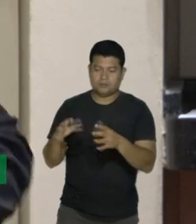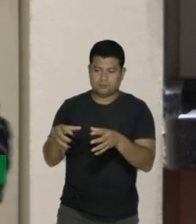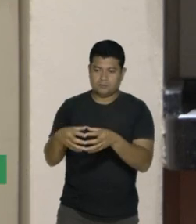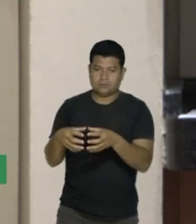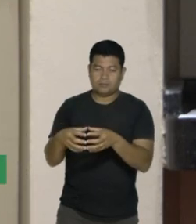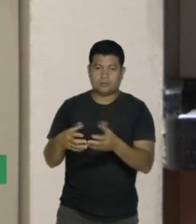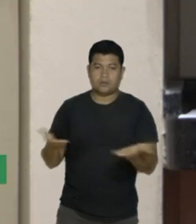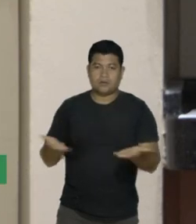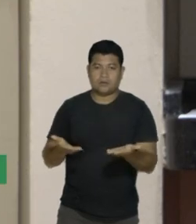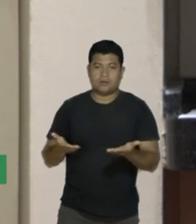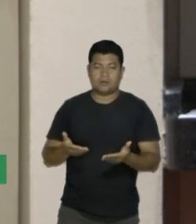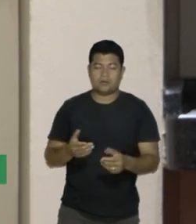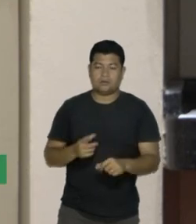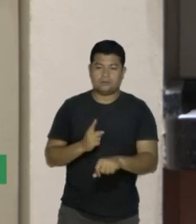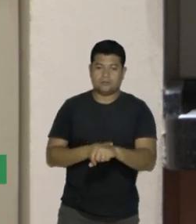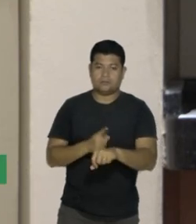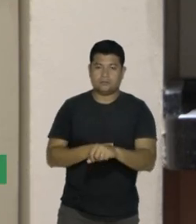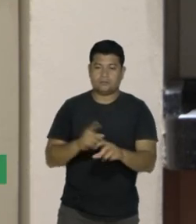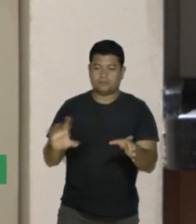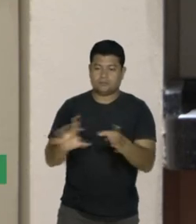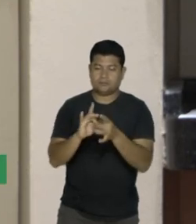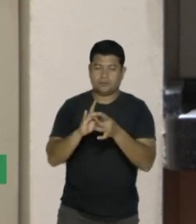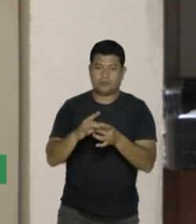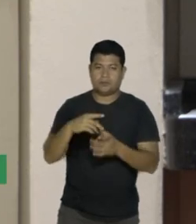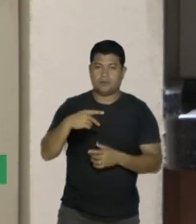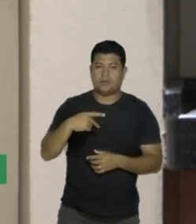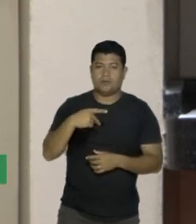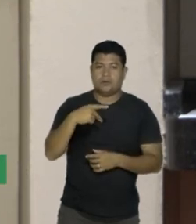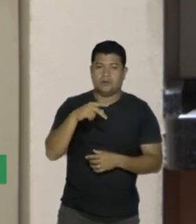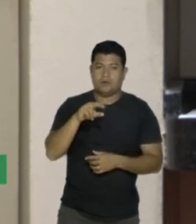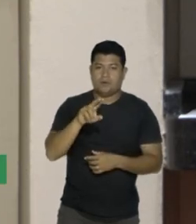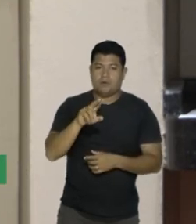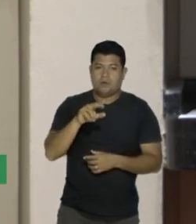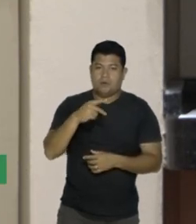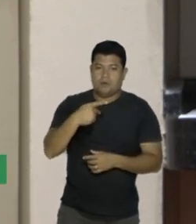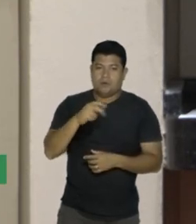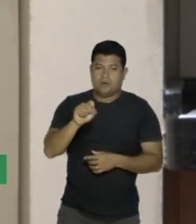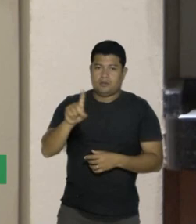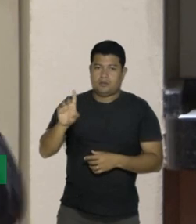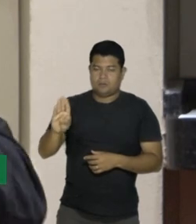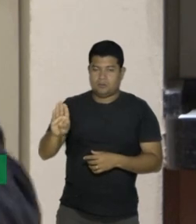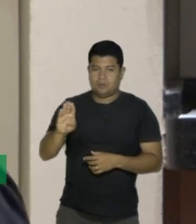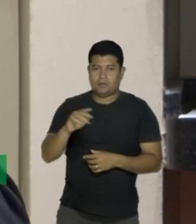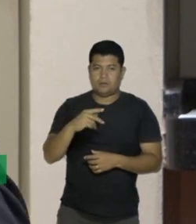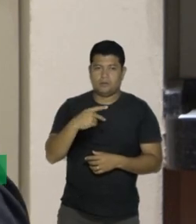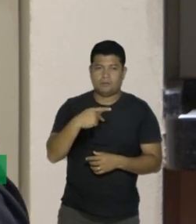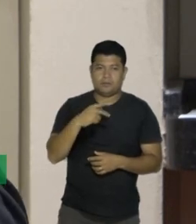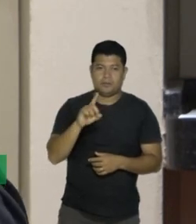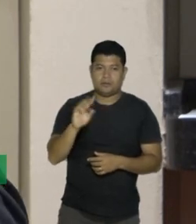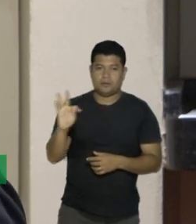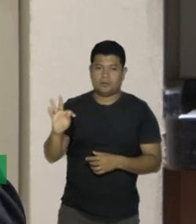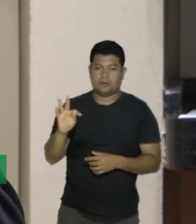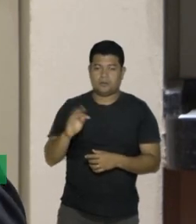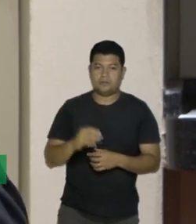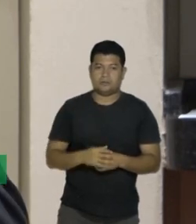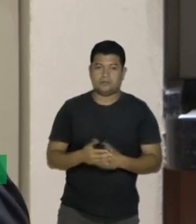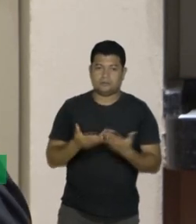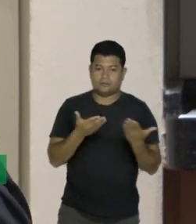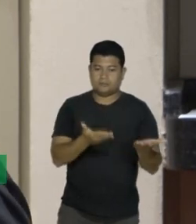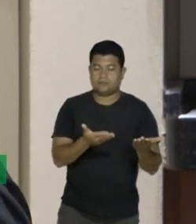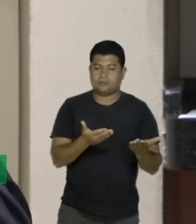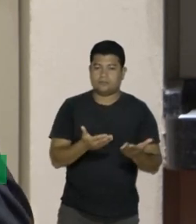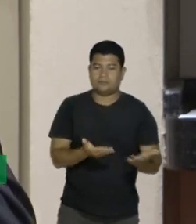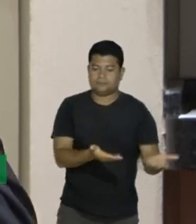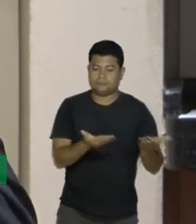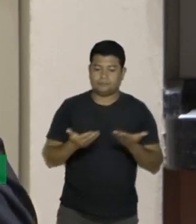no horário do bloco União PSD PTB com a palavra Deputado repórter Sérgio